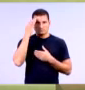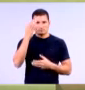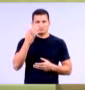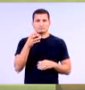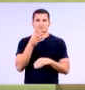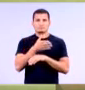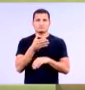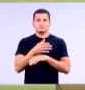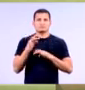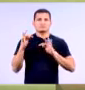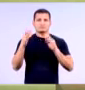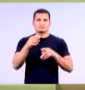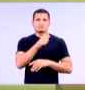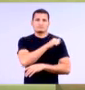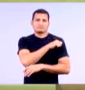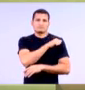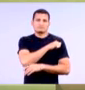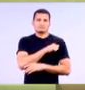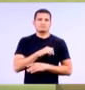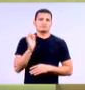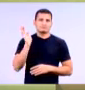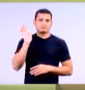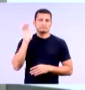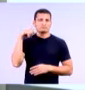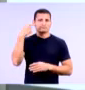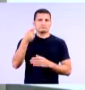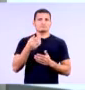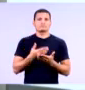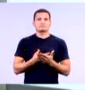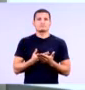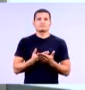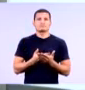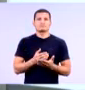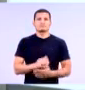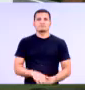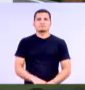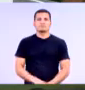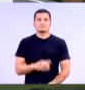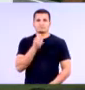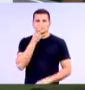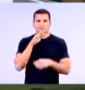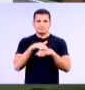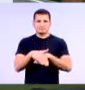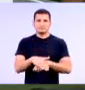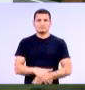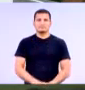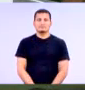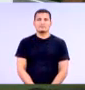participação de todos os alunos. Até a próxima aula. Obrigada. Até a próxima aula, gente. Muito obrigado. Boa noite.